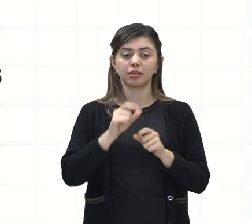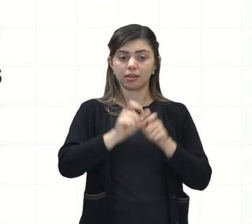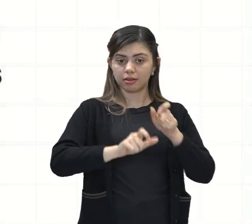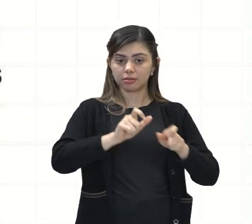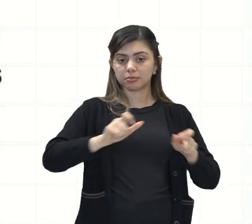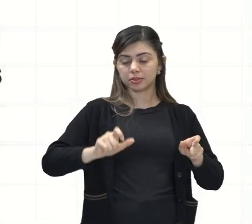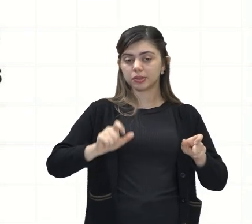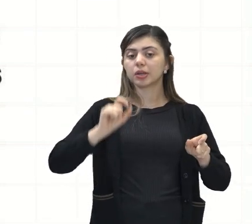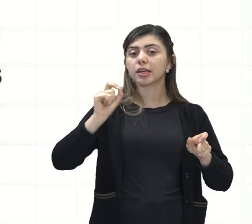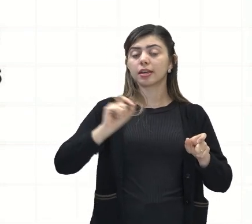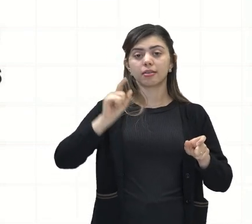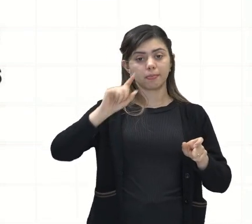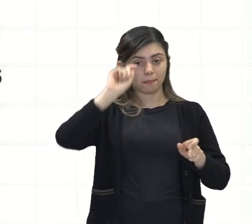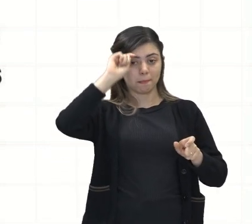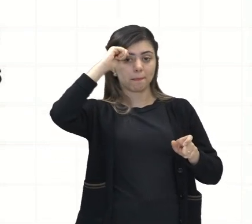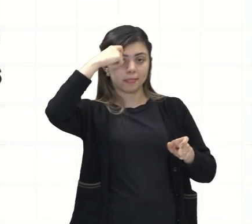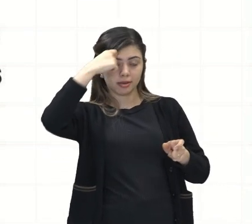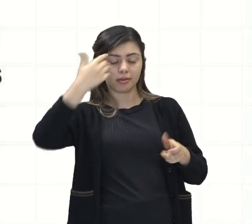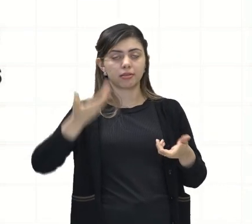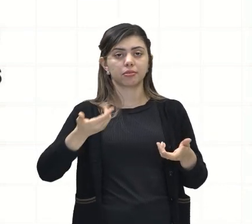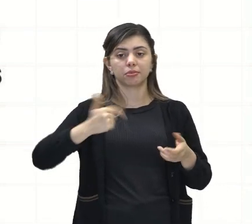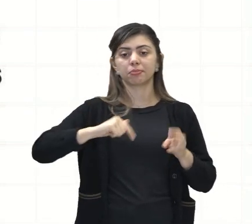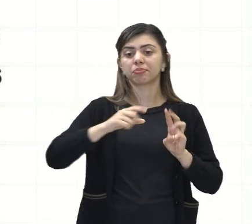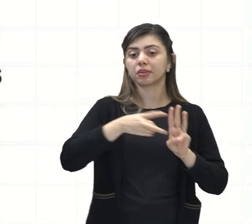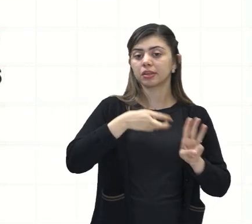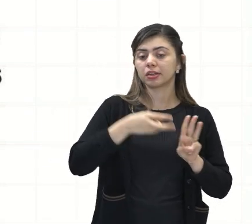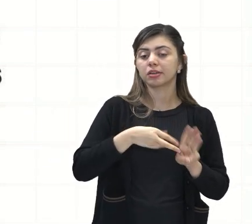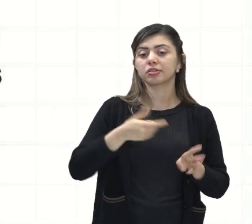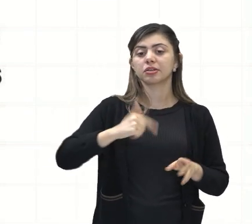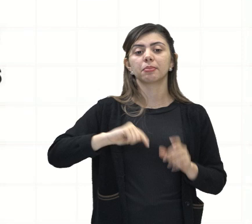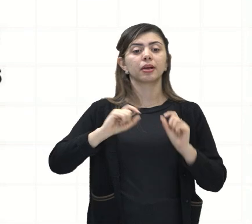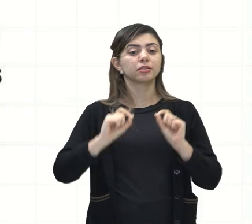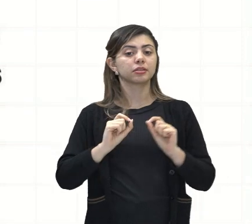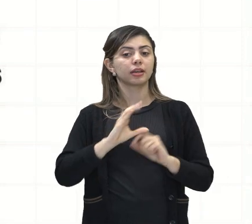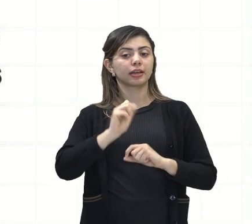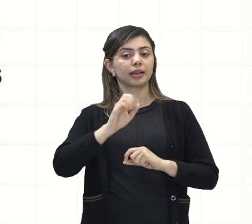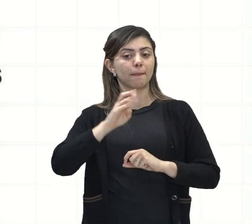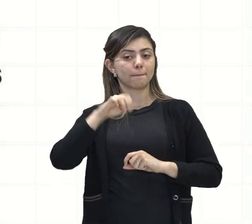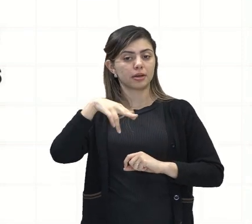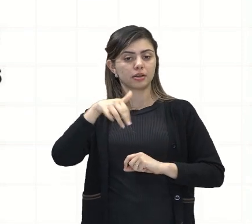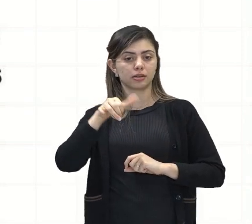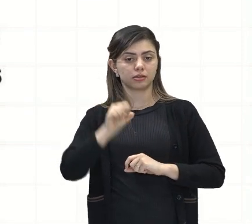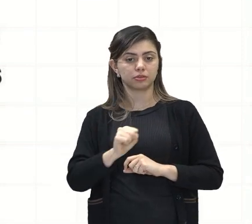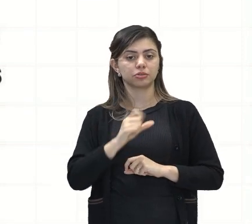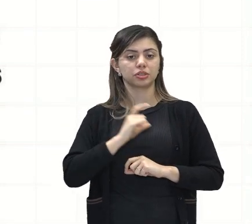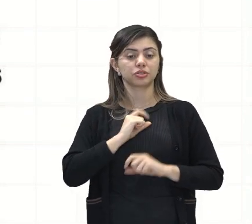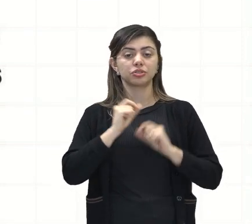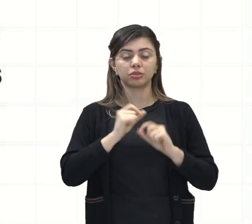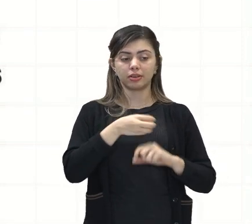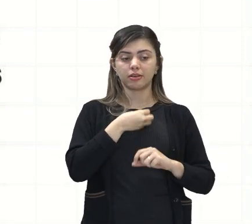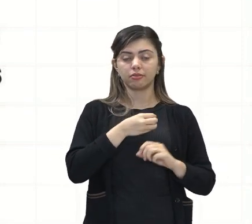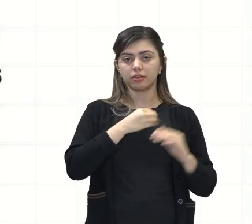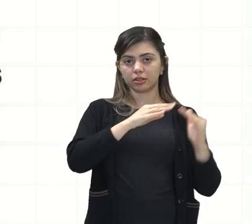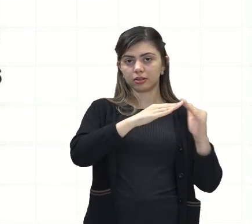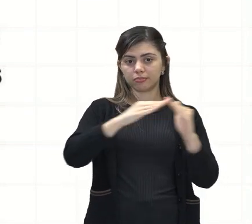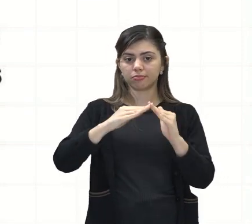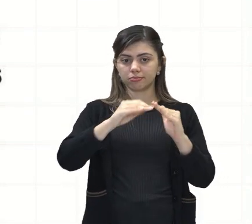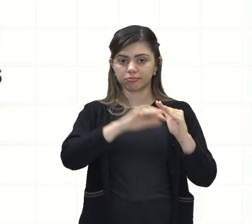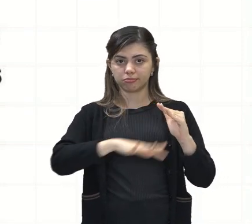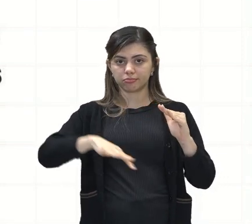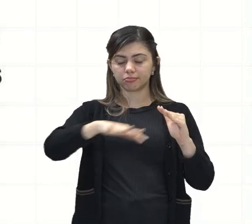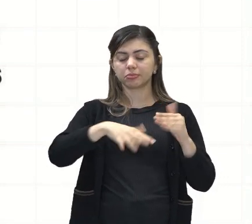componentes foram negros, índios e os cabanos, que moravam nas cabanas, de um modo geral,